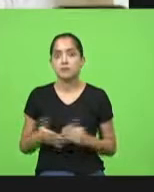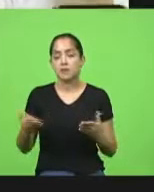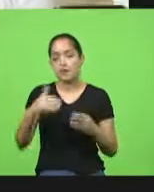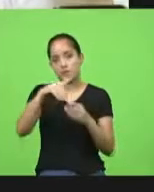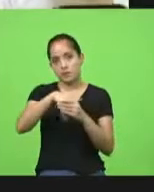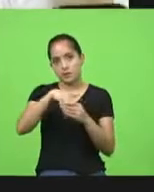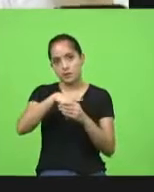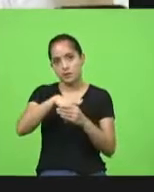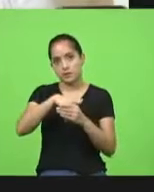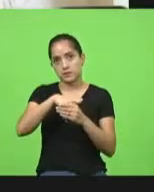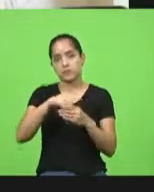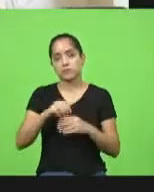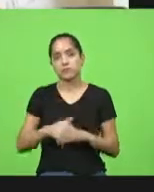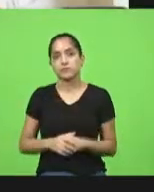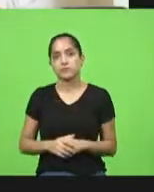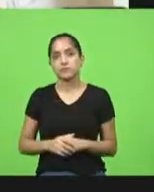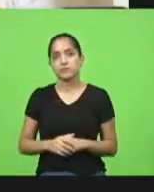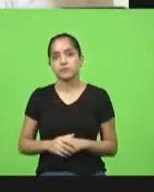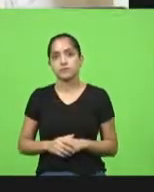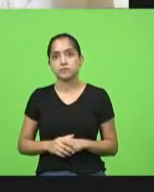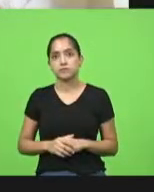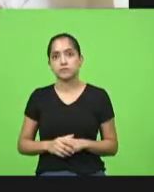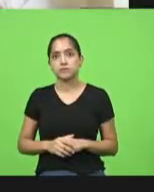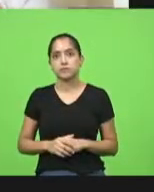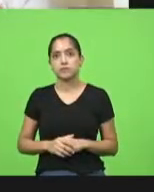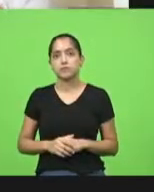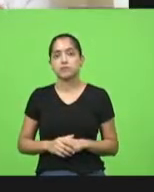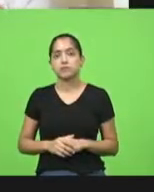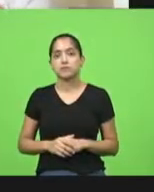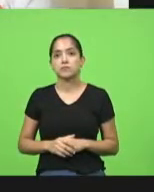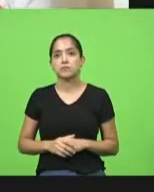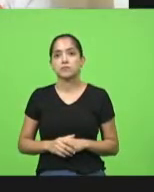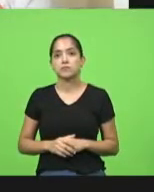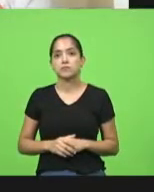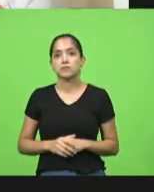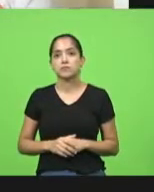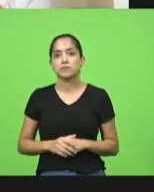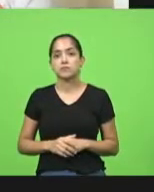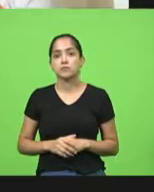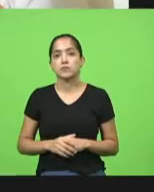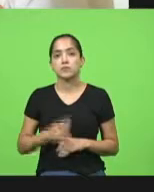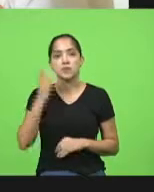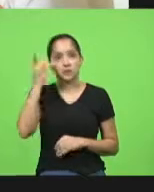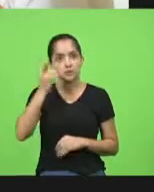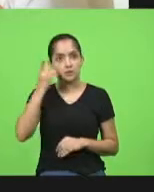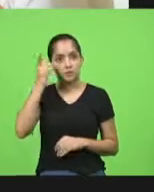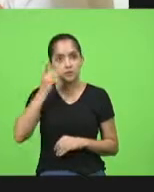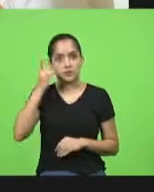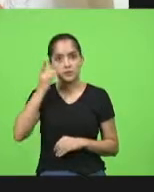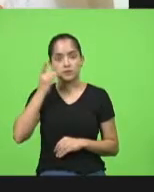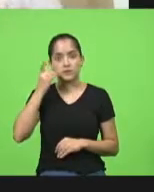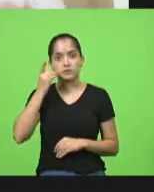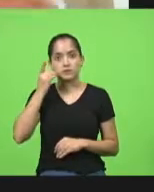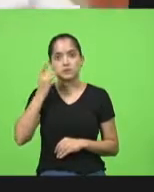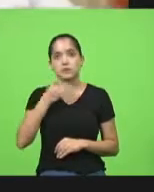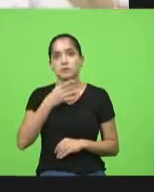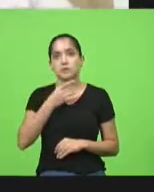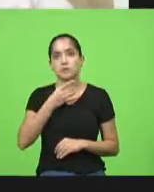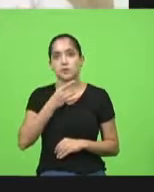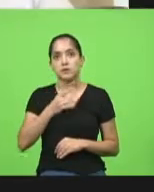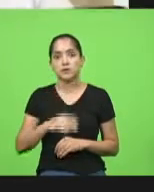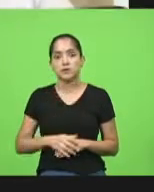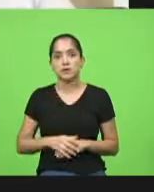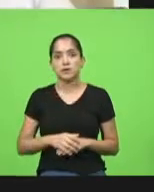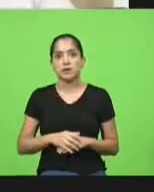votação. Encaminhamento, senhor presidente. Encaminhamento de voto, deputado Valdir Kubalkini. Encaminhamento, bancada do